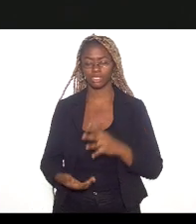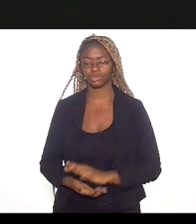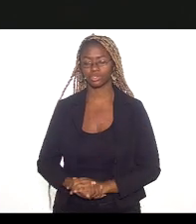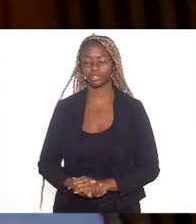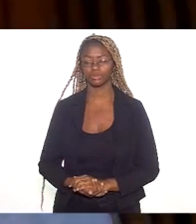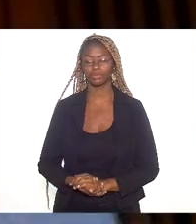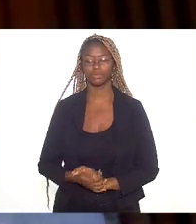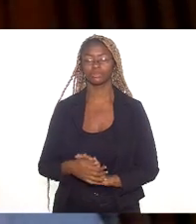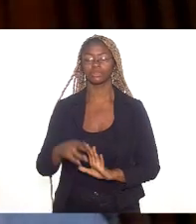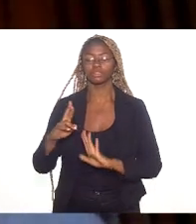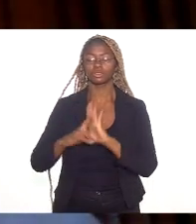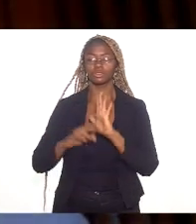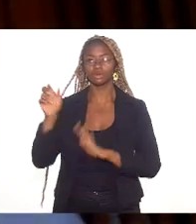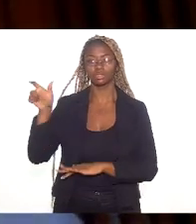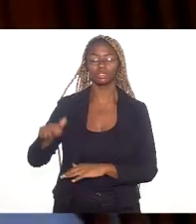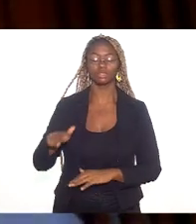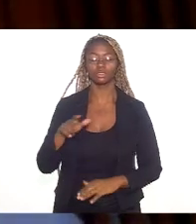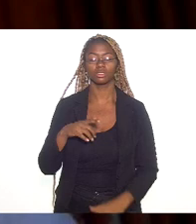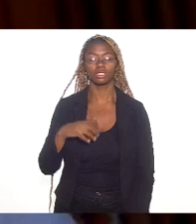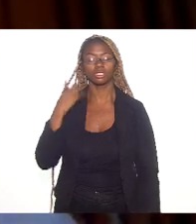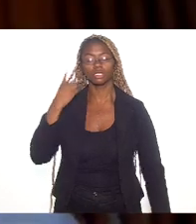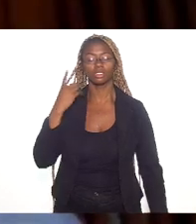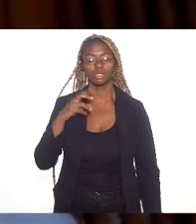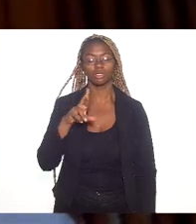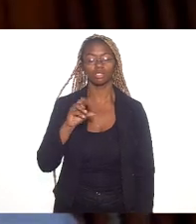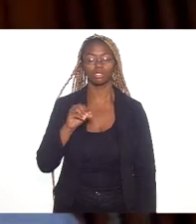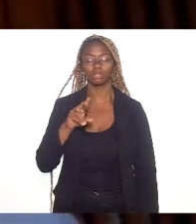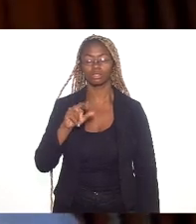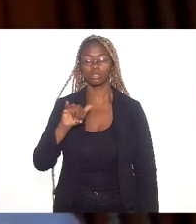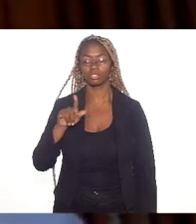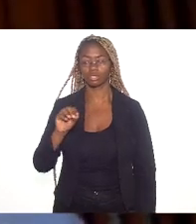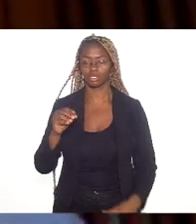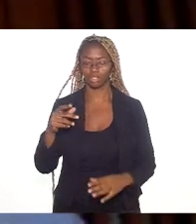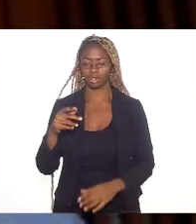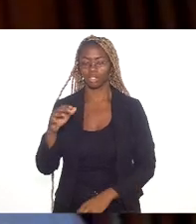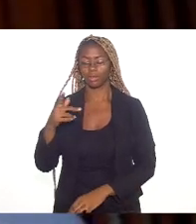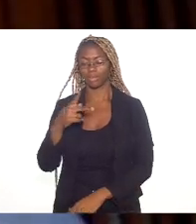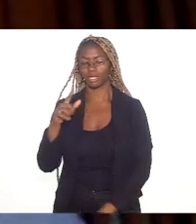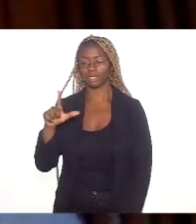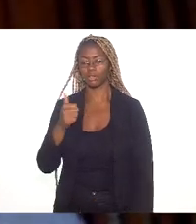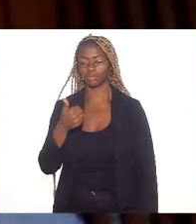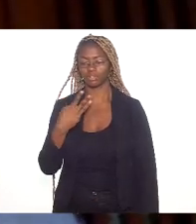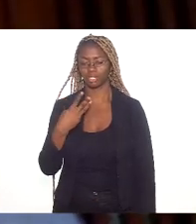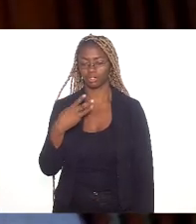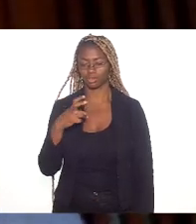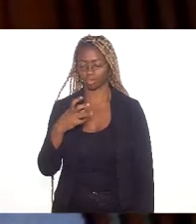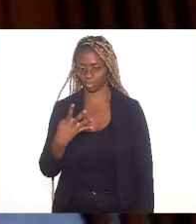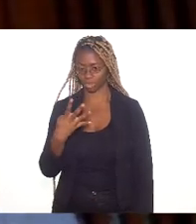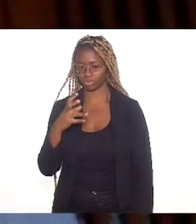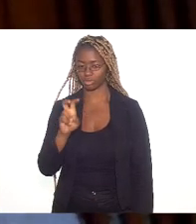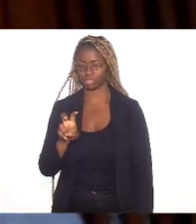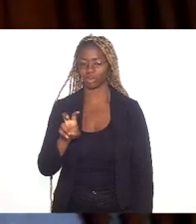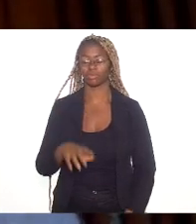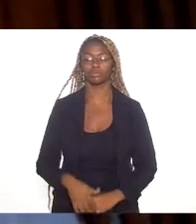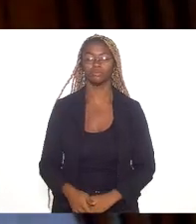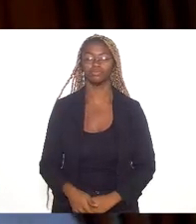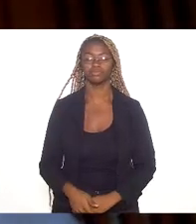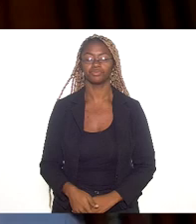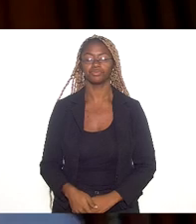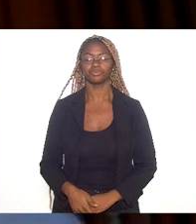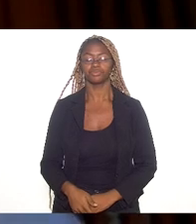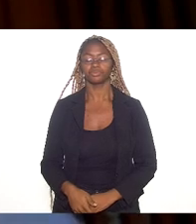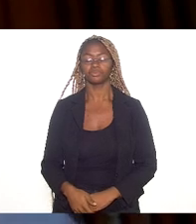Rodrigo Bacelar, projeto de lei 1345, de 19, autoria do deputado subtenente